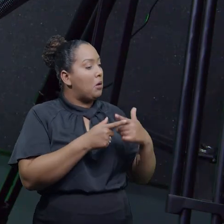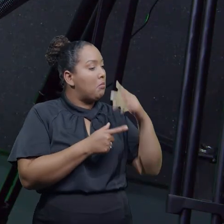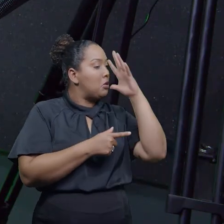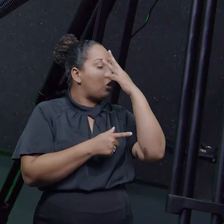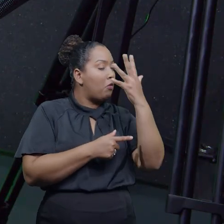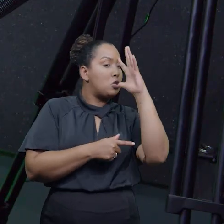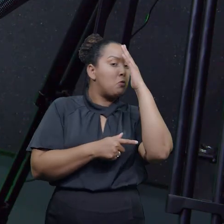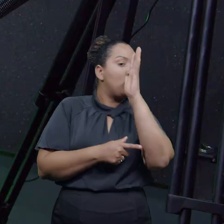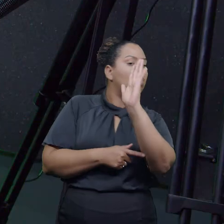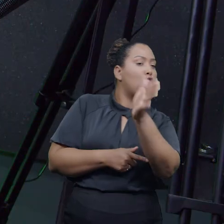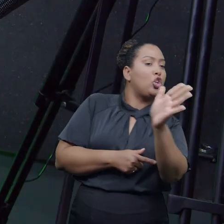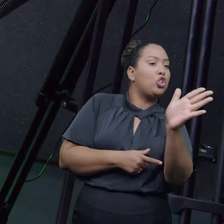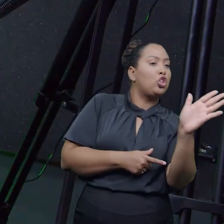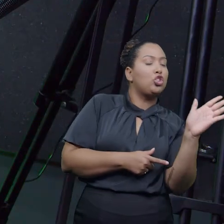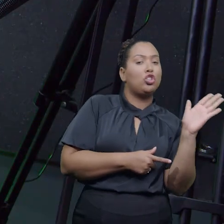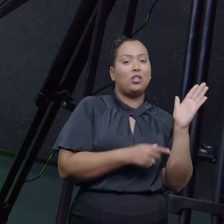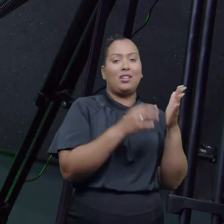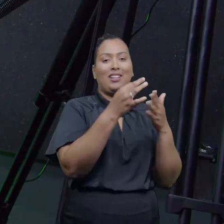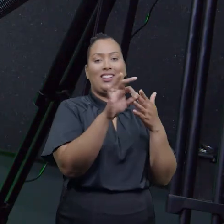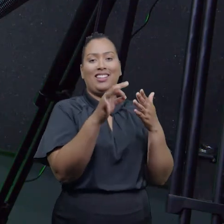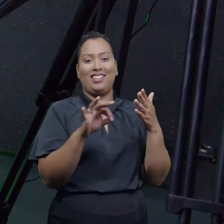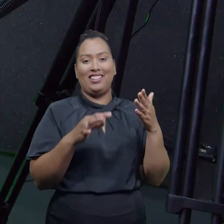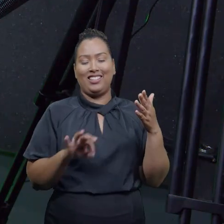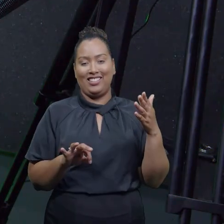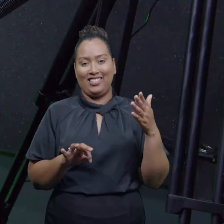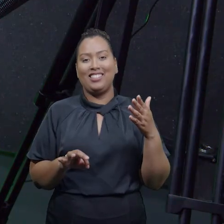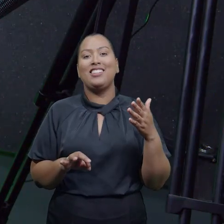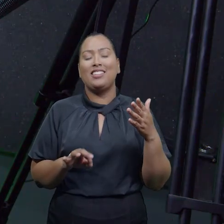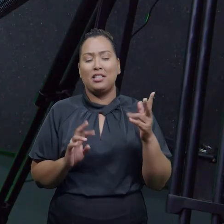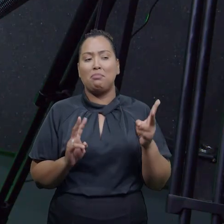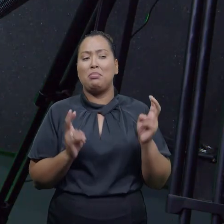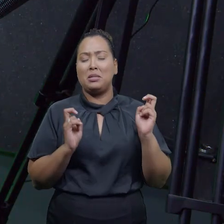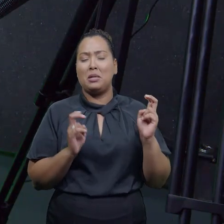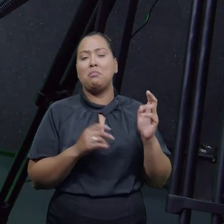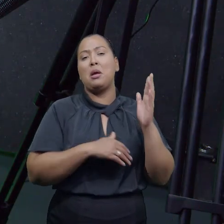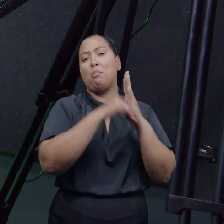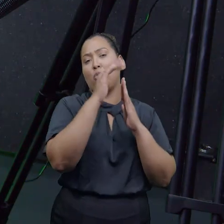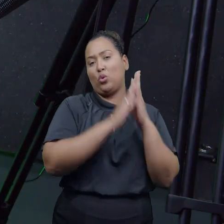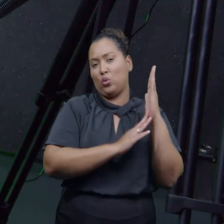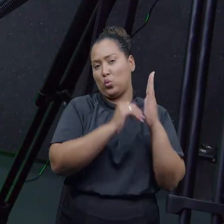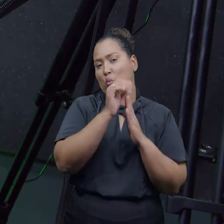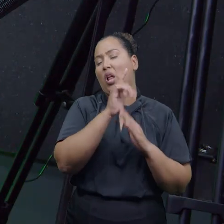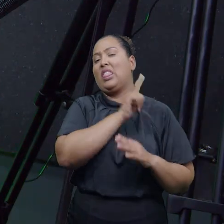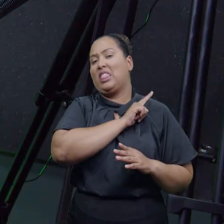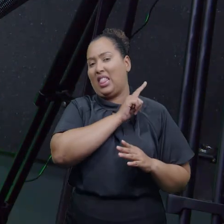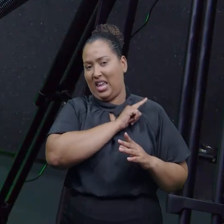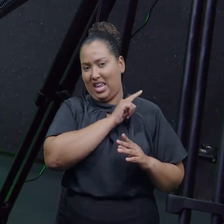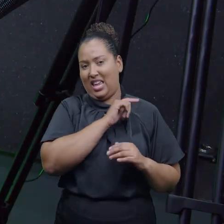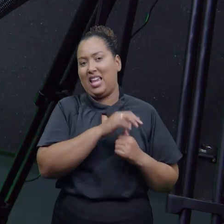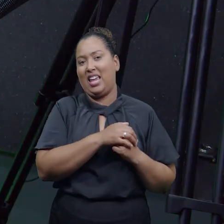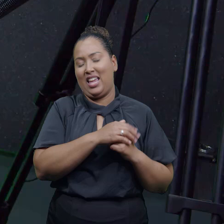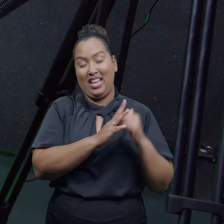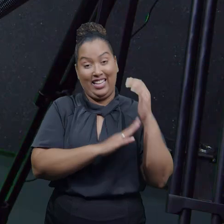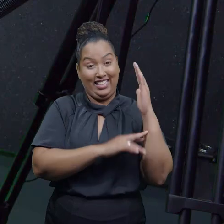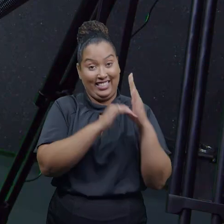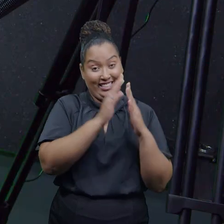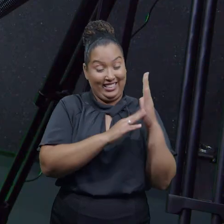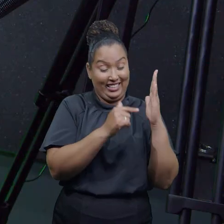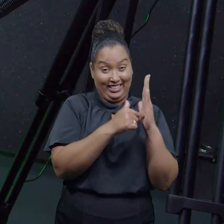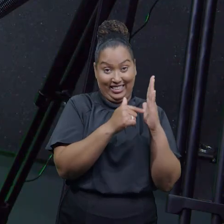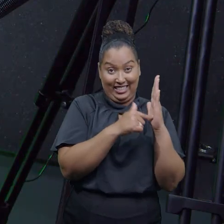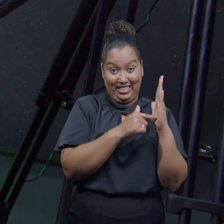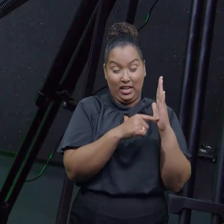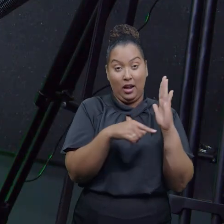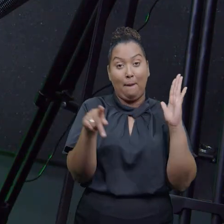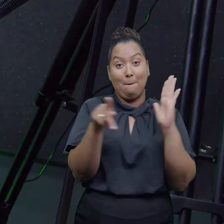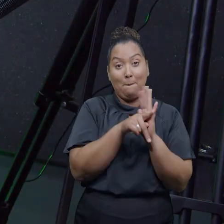sido superados, né? Nessa segunda visita, nós notamos que eles tinham feito uma pintura no prédio e que essa tinta